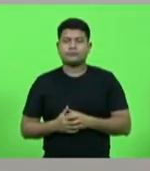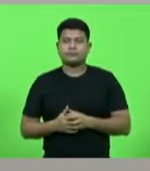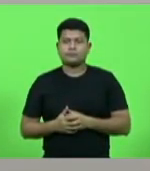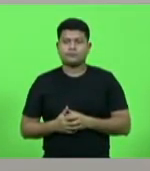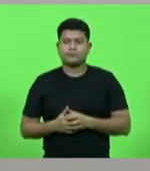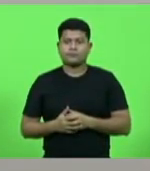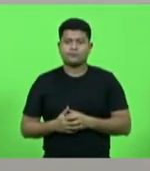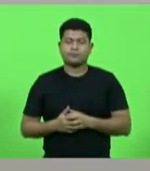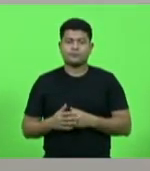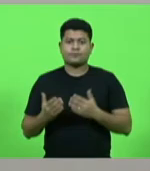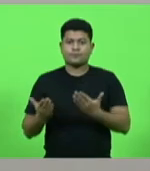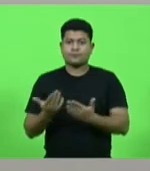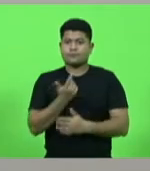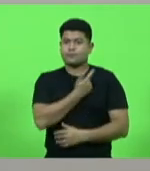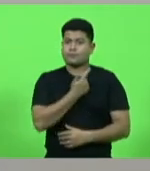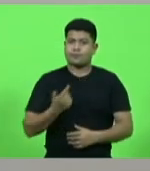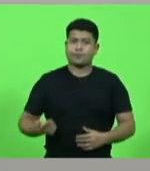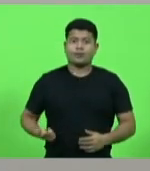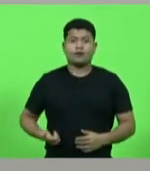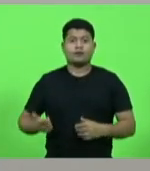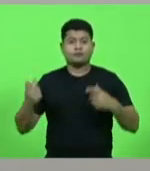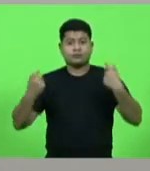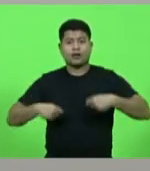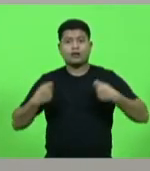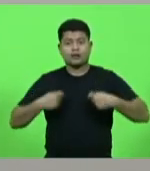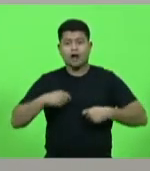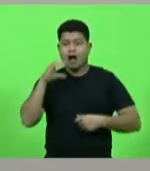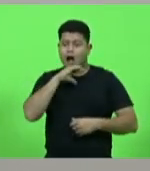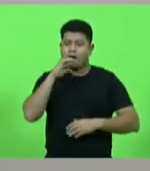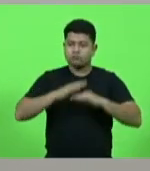O governo tem que tomar uma atitude.